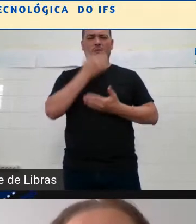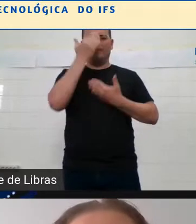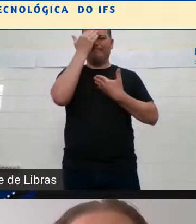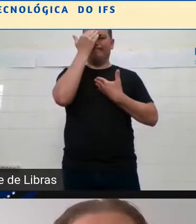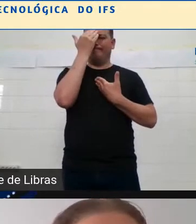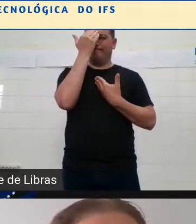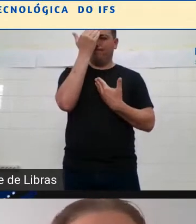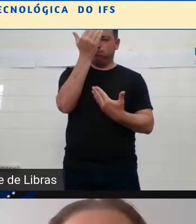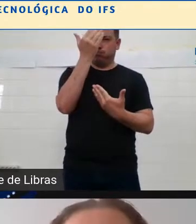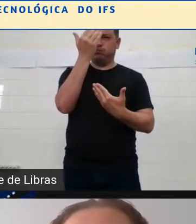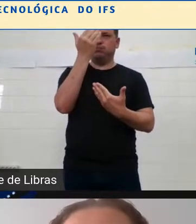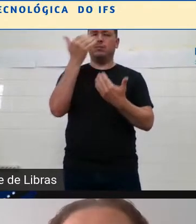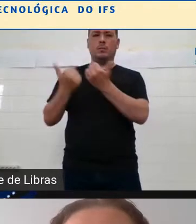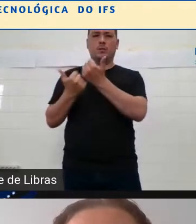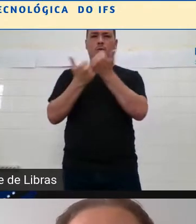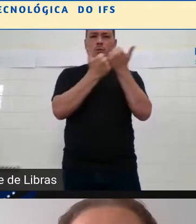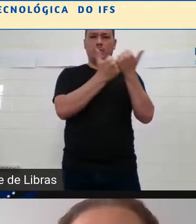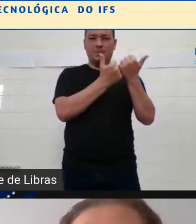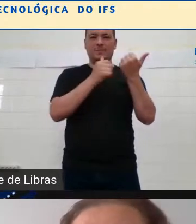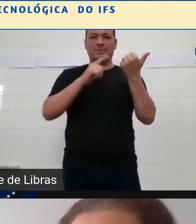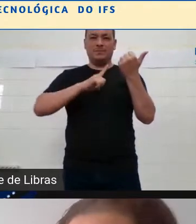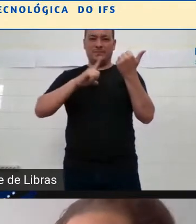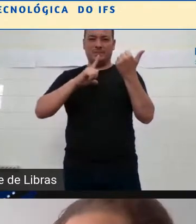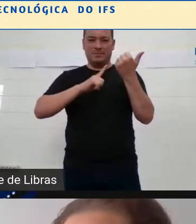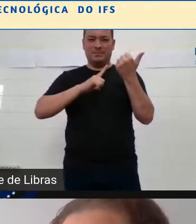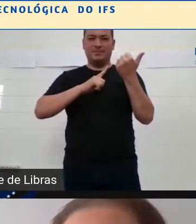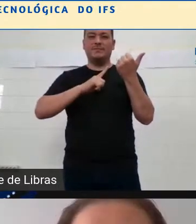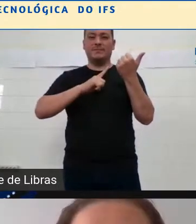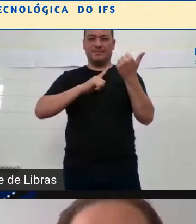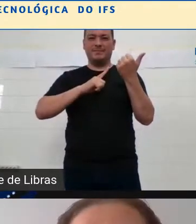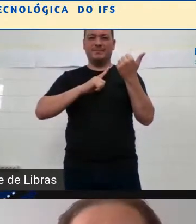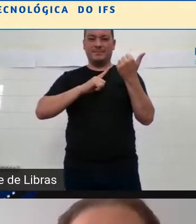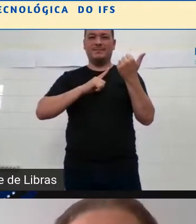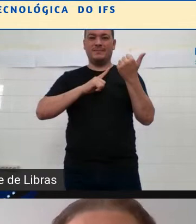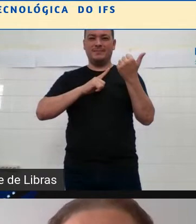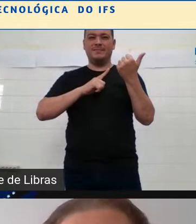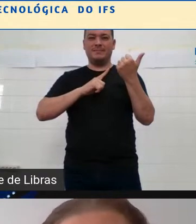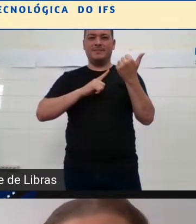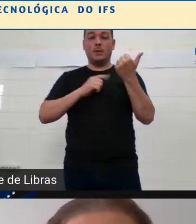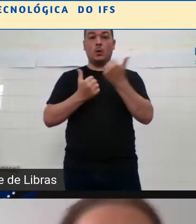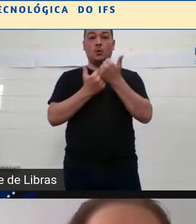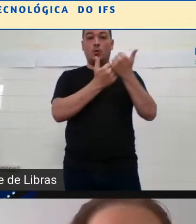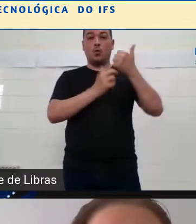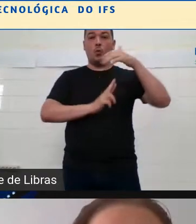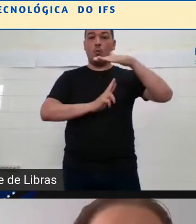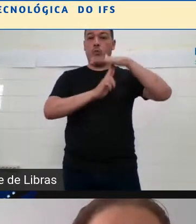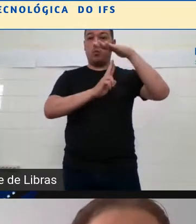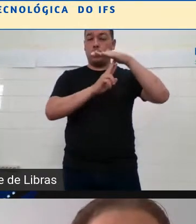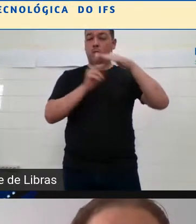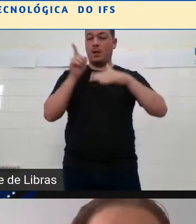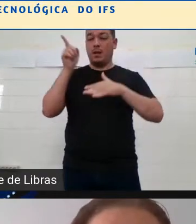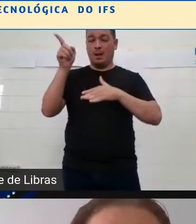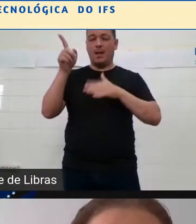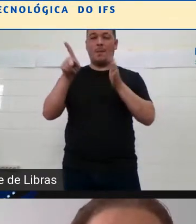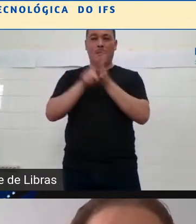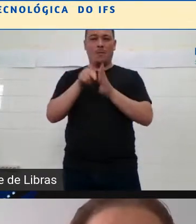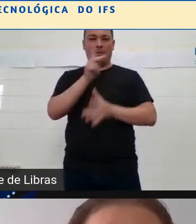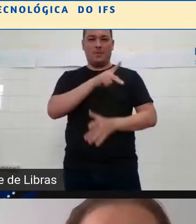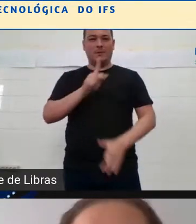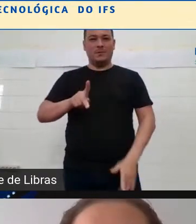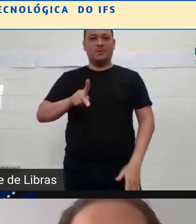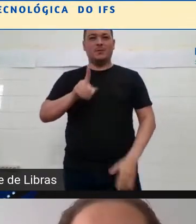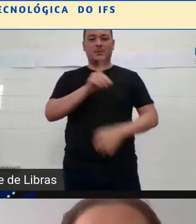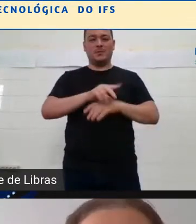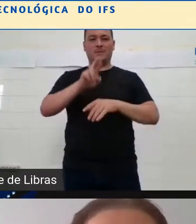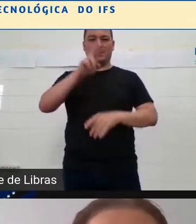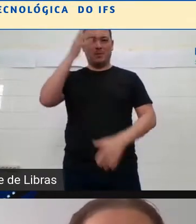agradecimento pelo apoio que temos recebido, não é, da reitoria do Instituto Federal Sergipe, da professora doutora